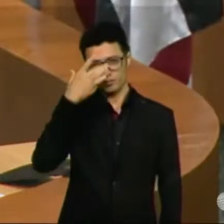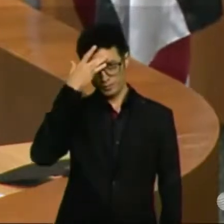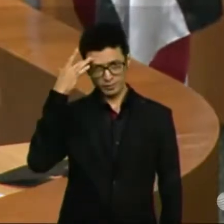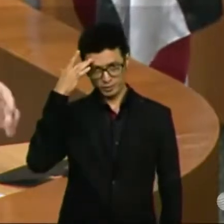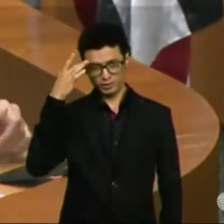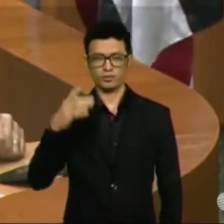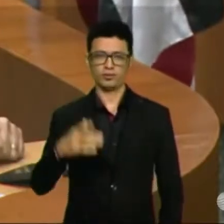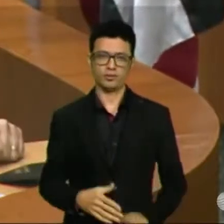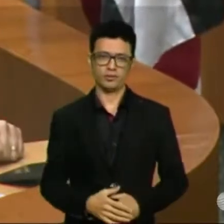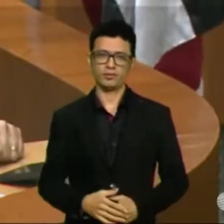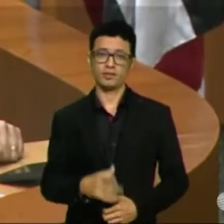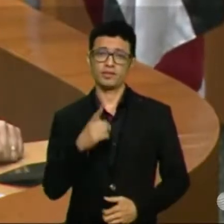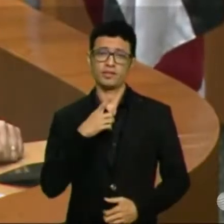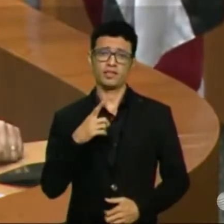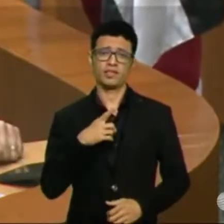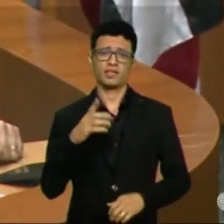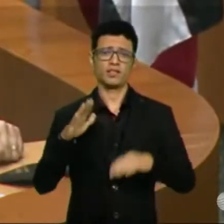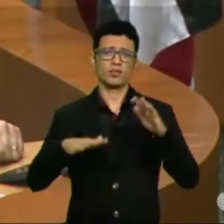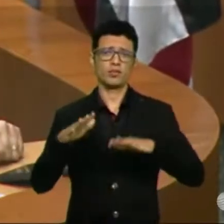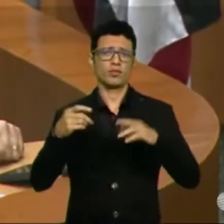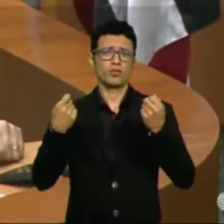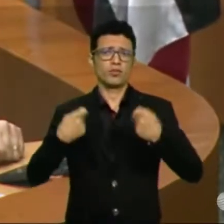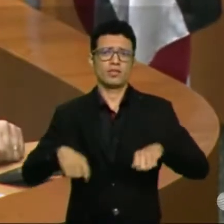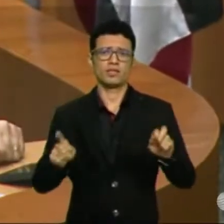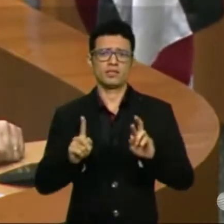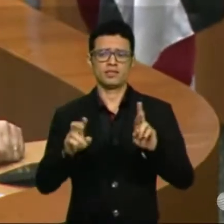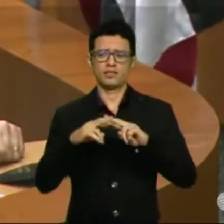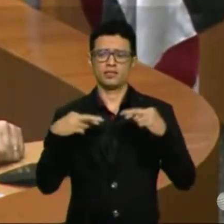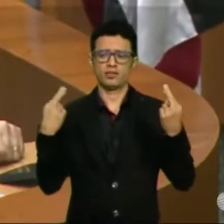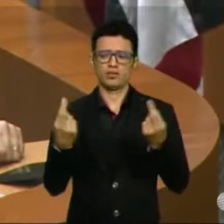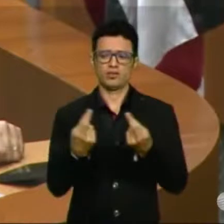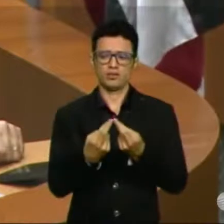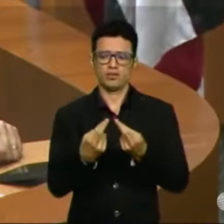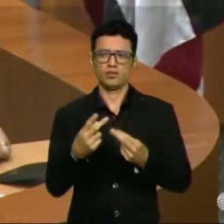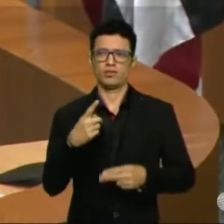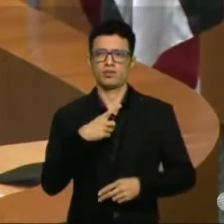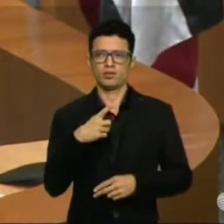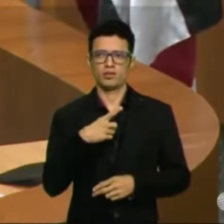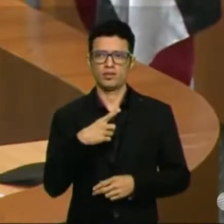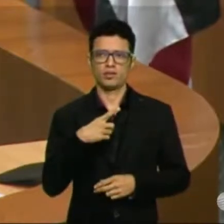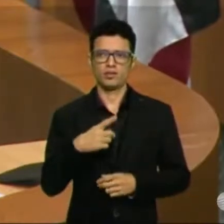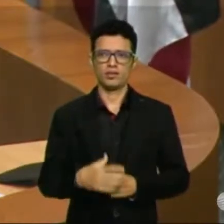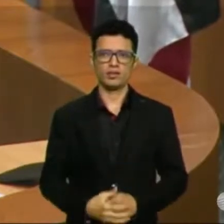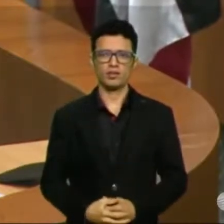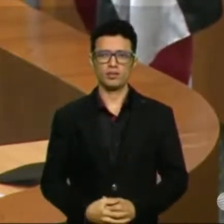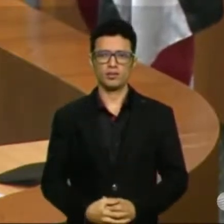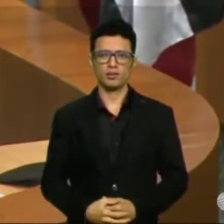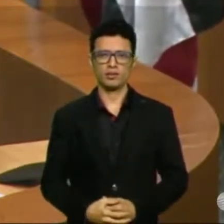reunião dentro do Palácio do Planalto para tentar omitir